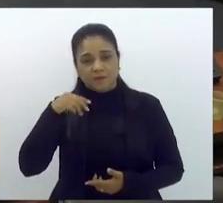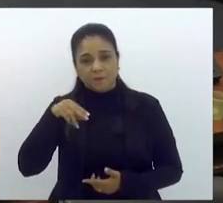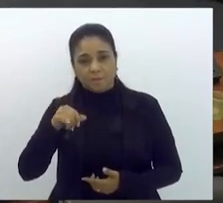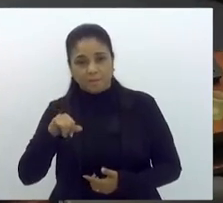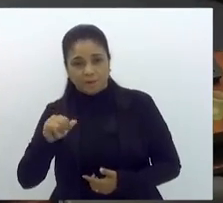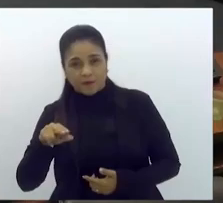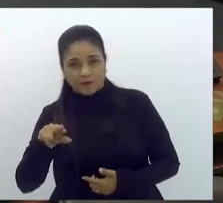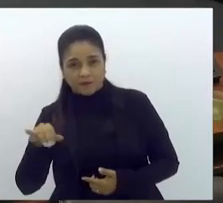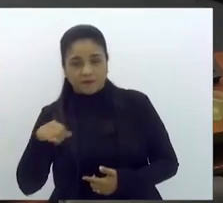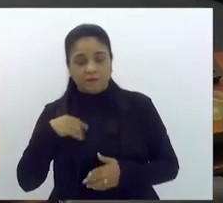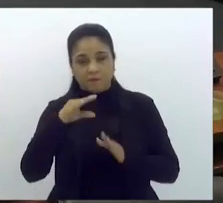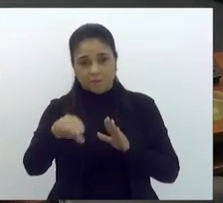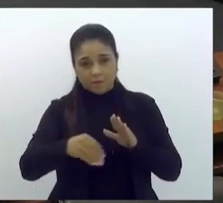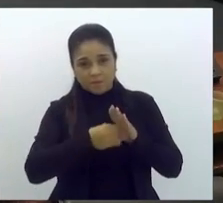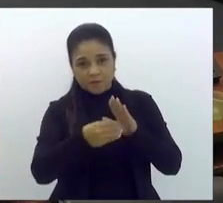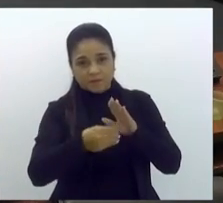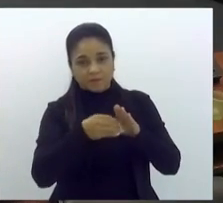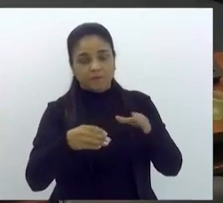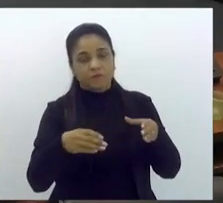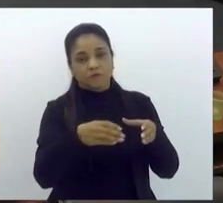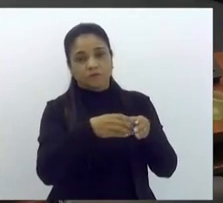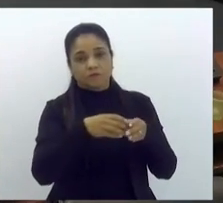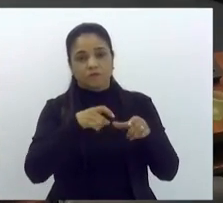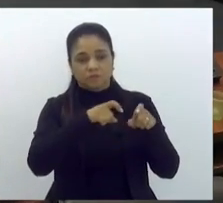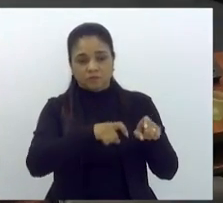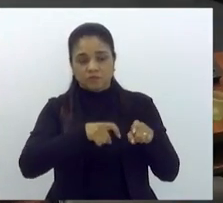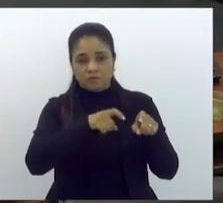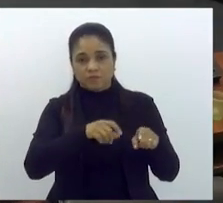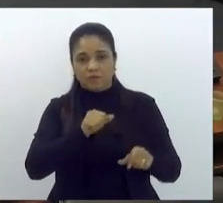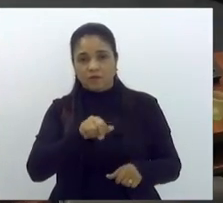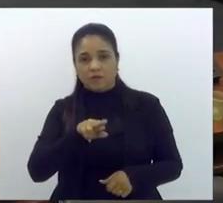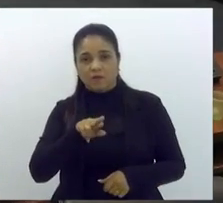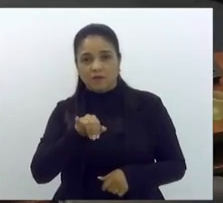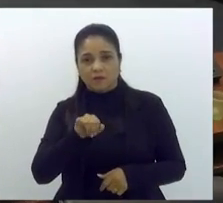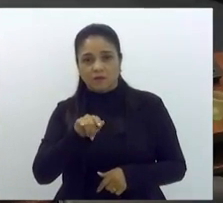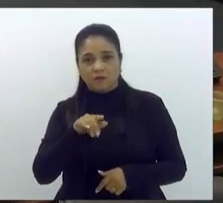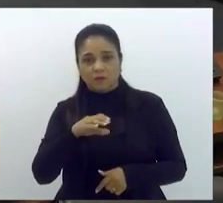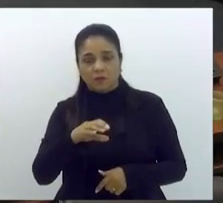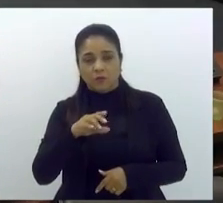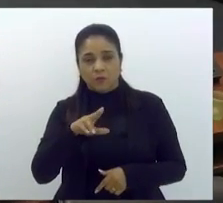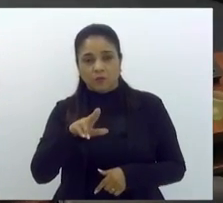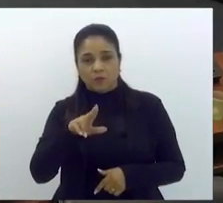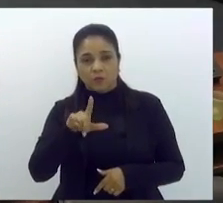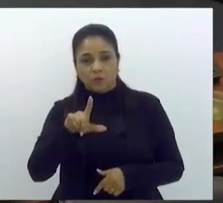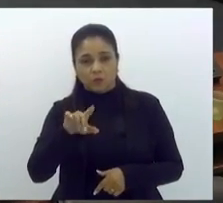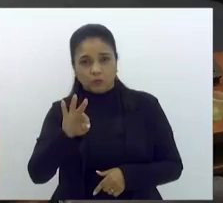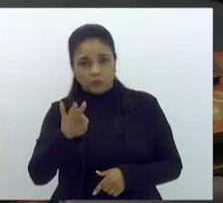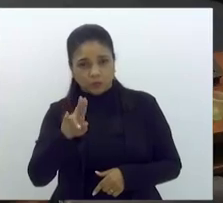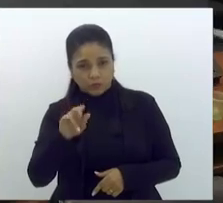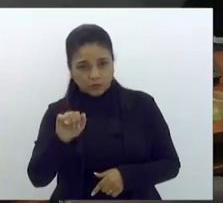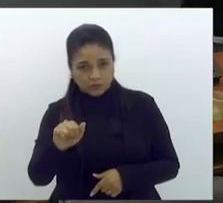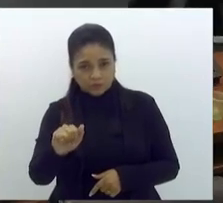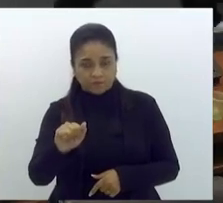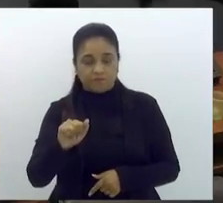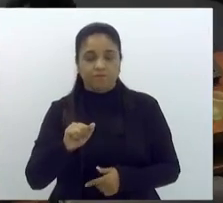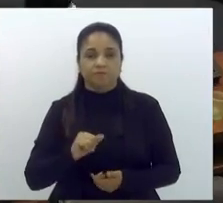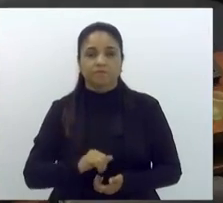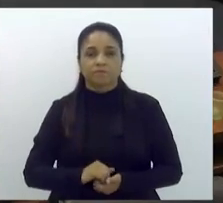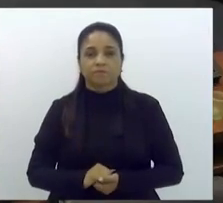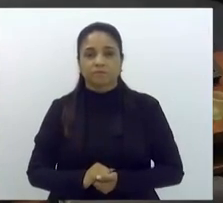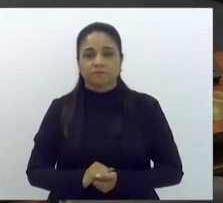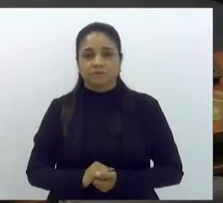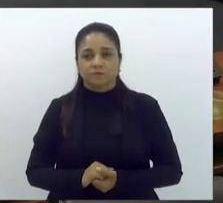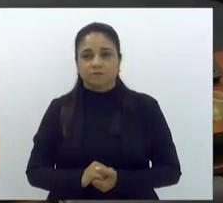para emitir parecer pela comissão de agricultura vamos plantar tudo tem de tentar